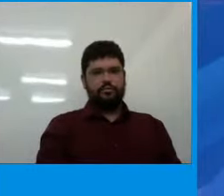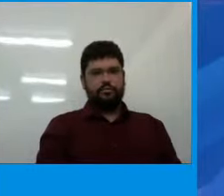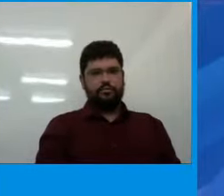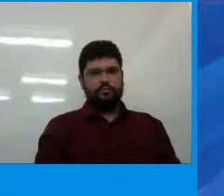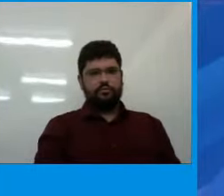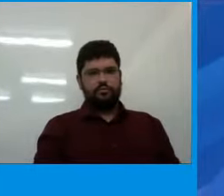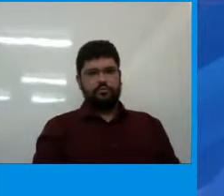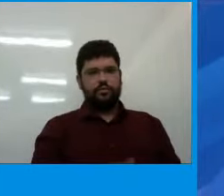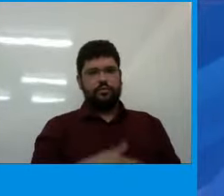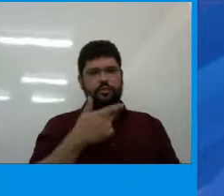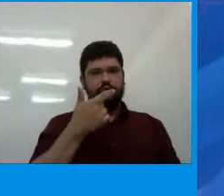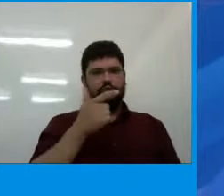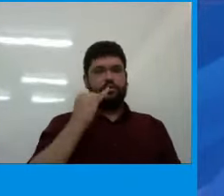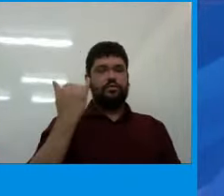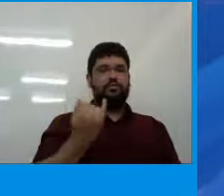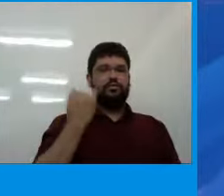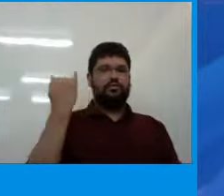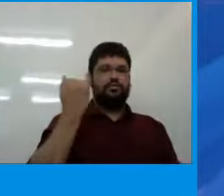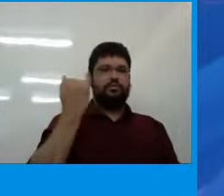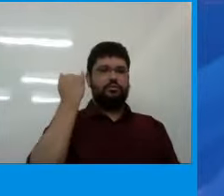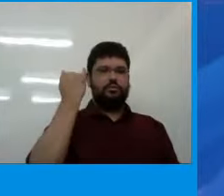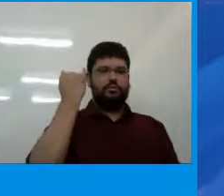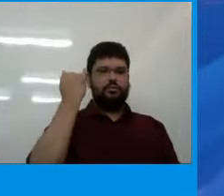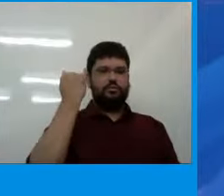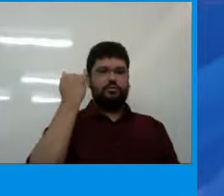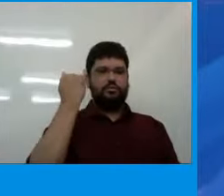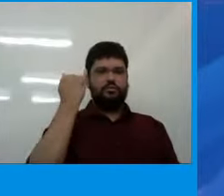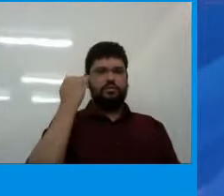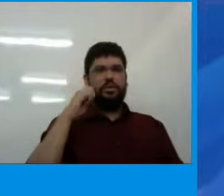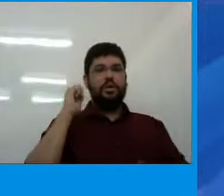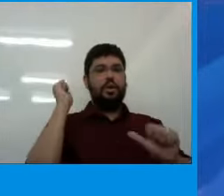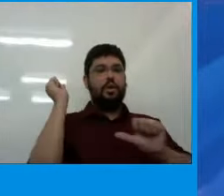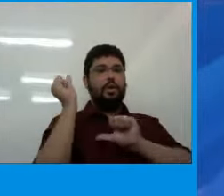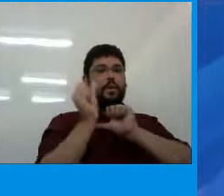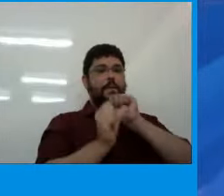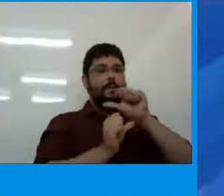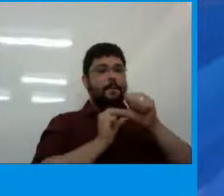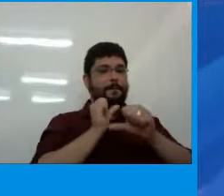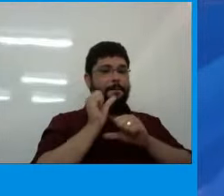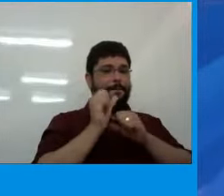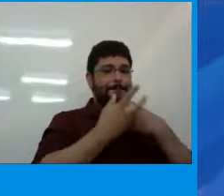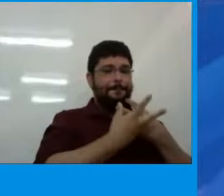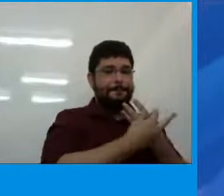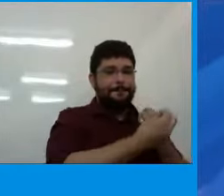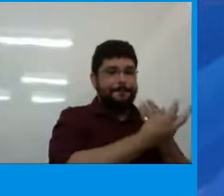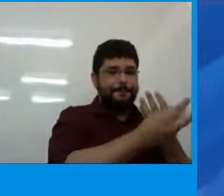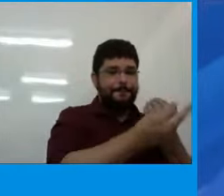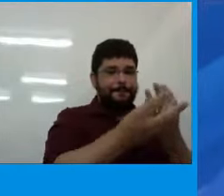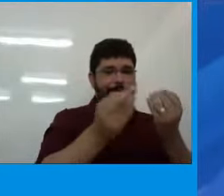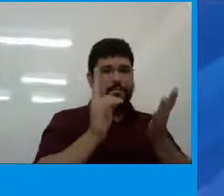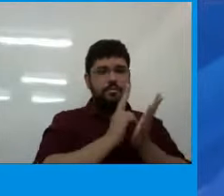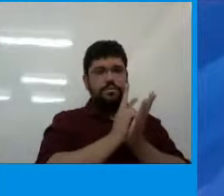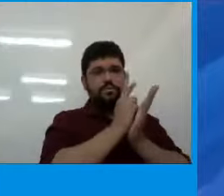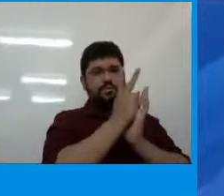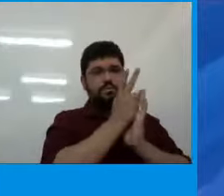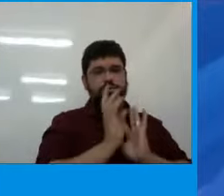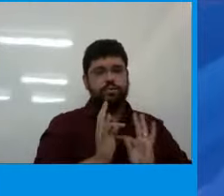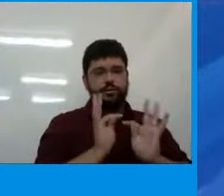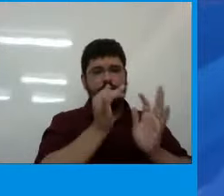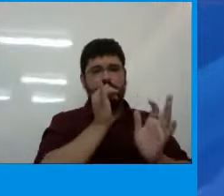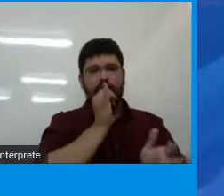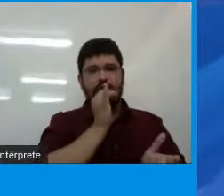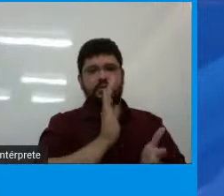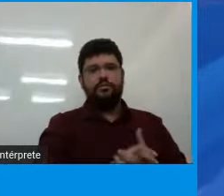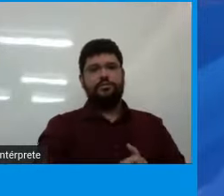Outra coisa, pessoal, super importante, diversifique os recursos, certo? Então, por exemplo, vamos falar